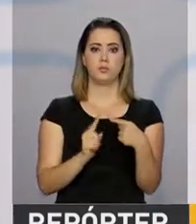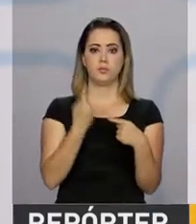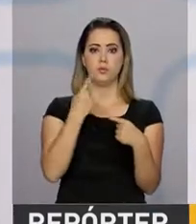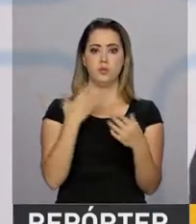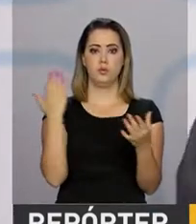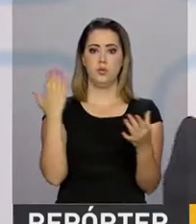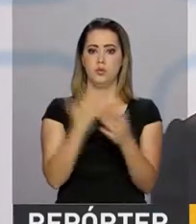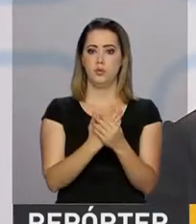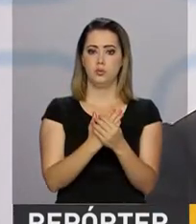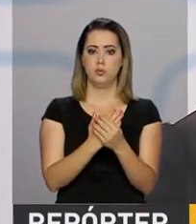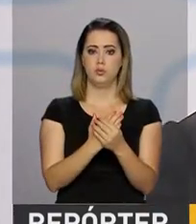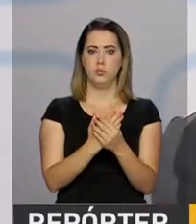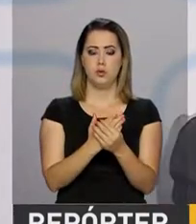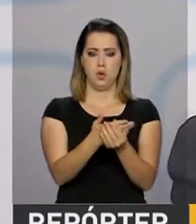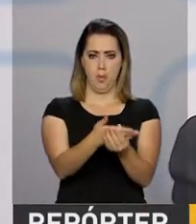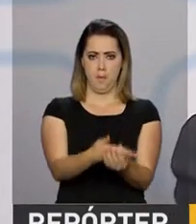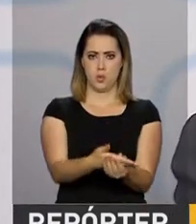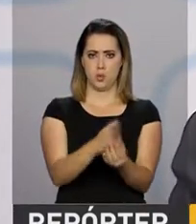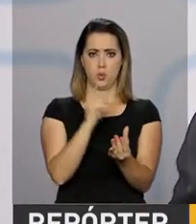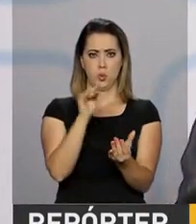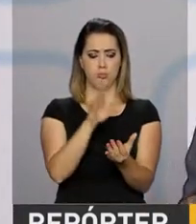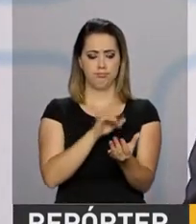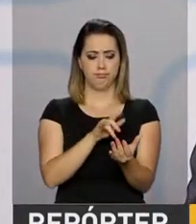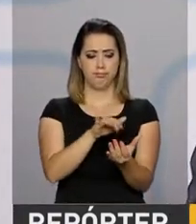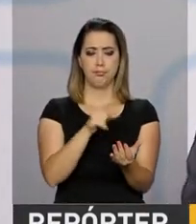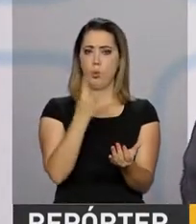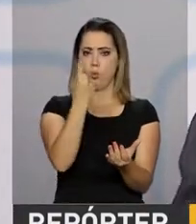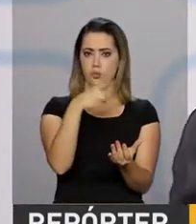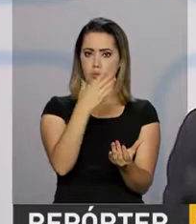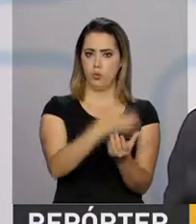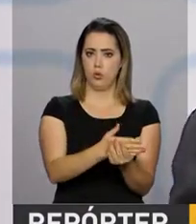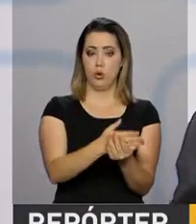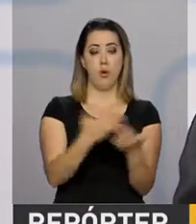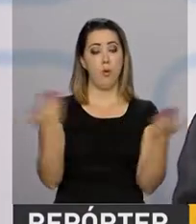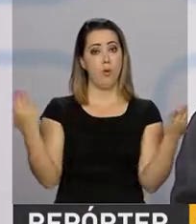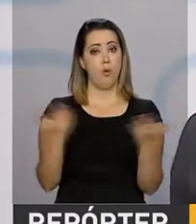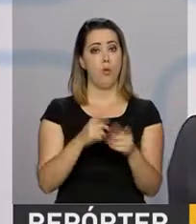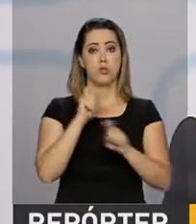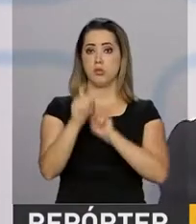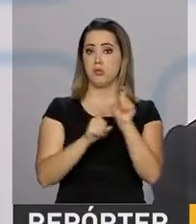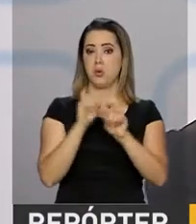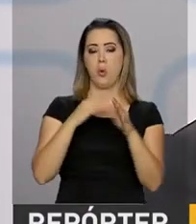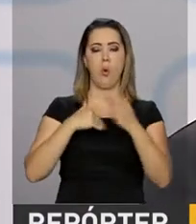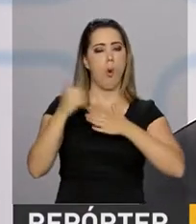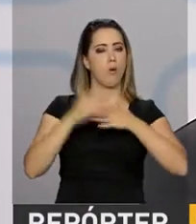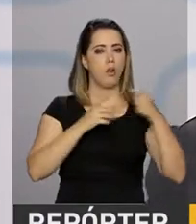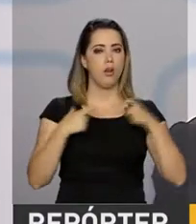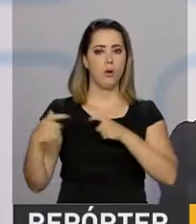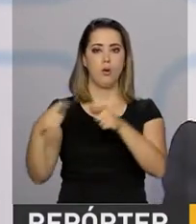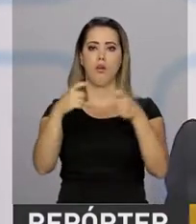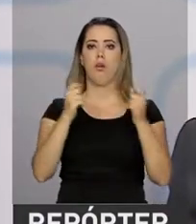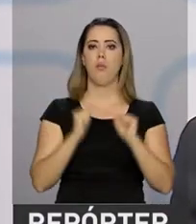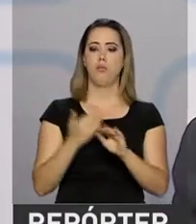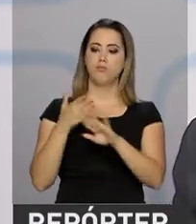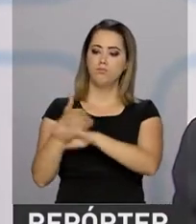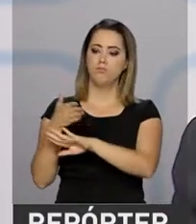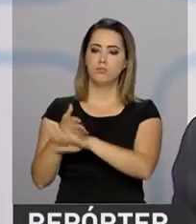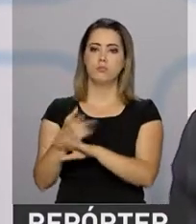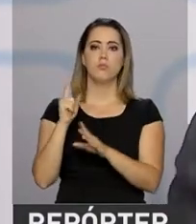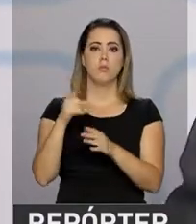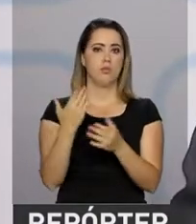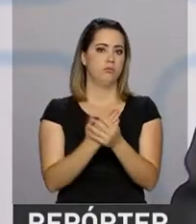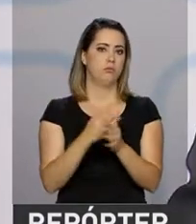dela estava naquela unidade de saúde hoje com o prontuário eletrônico em qualquer lugar está disponível a sua o seu prontuário eletrônico